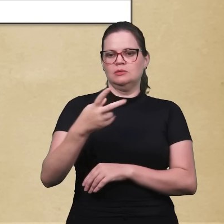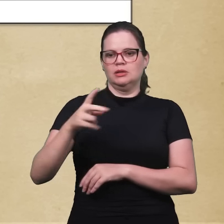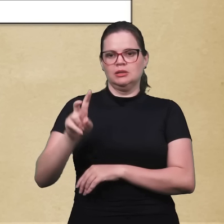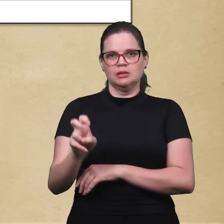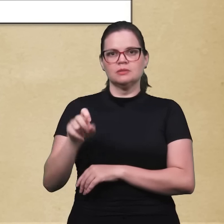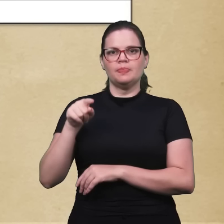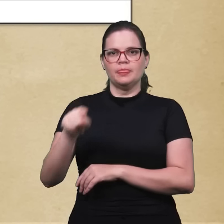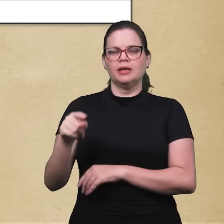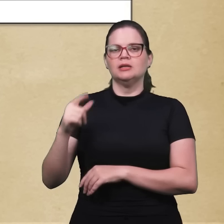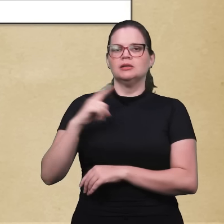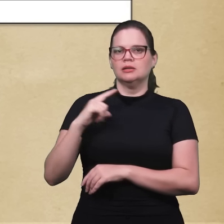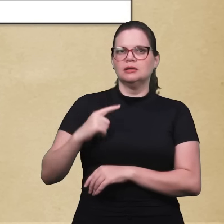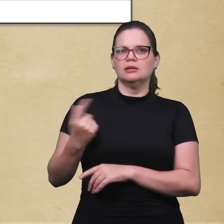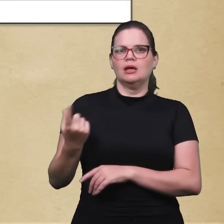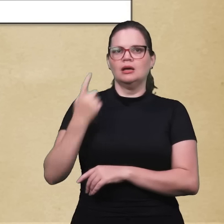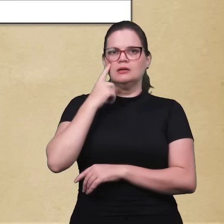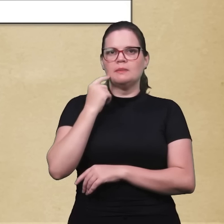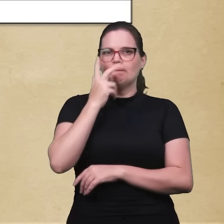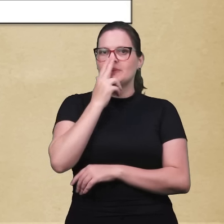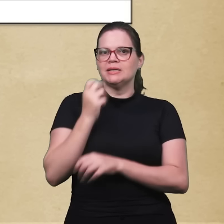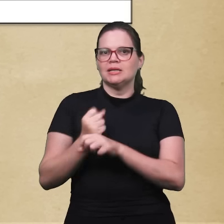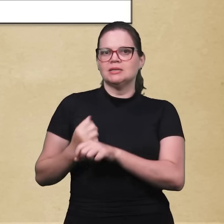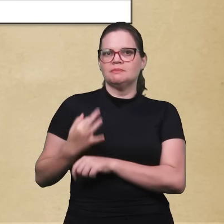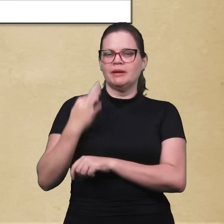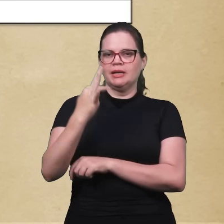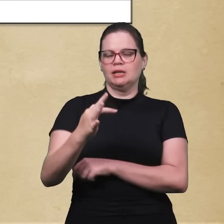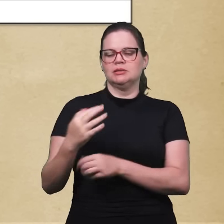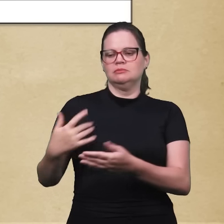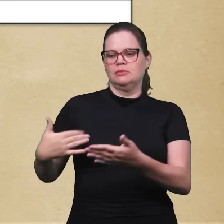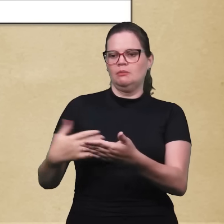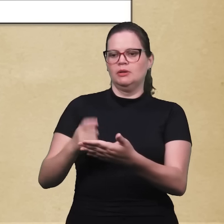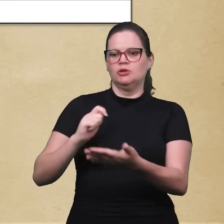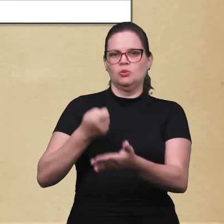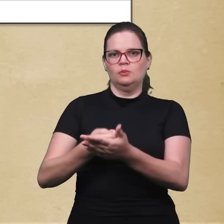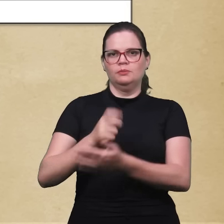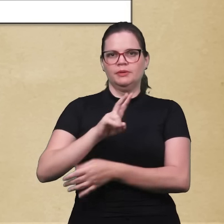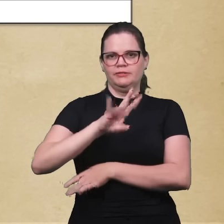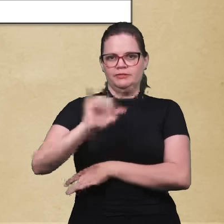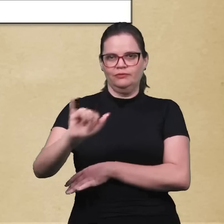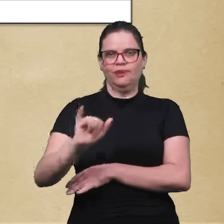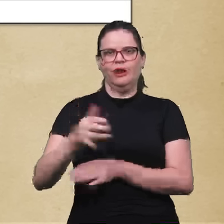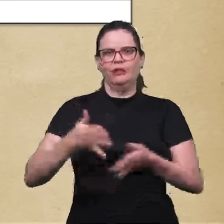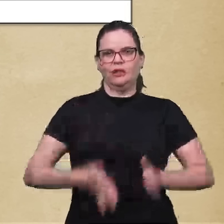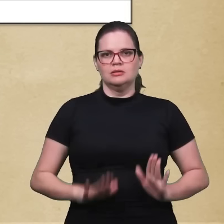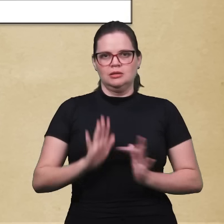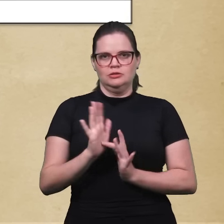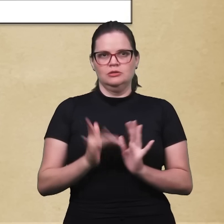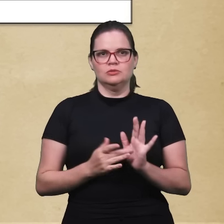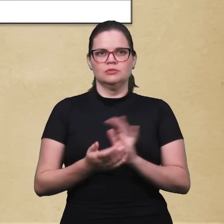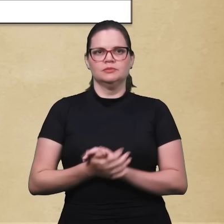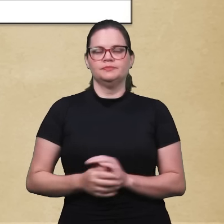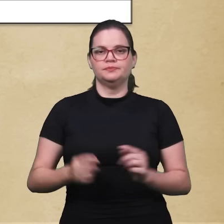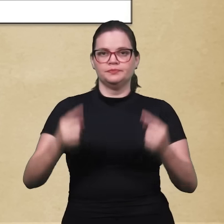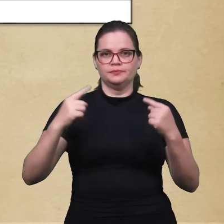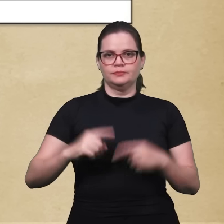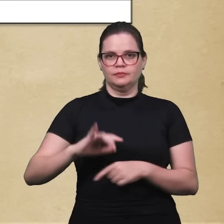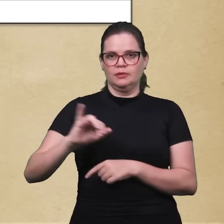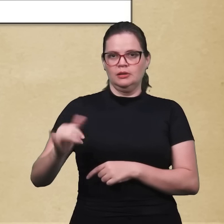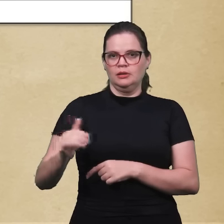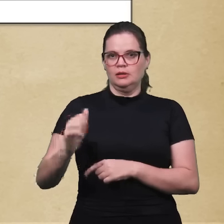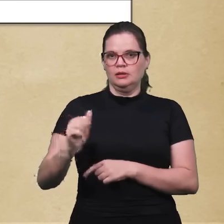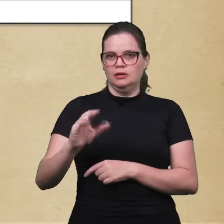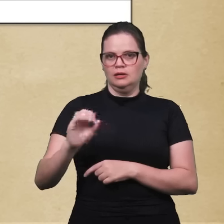esperança antiga e o cumprimento próximo da promessa do nascimento de Cristo, né? Jacó, que